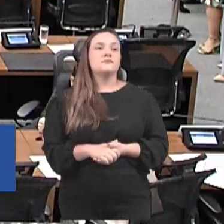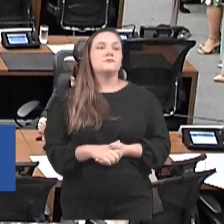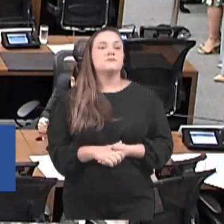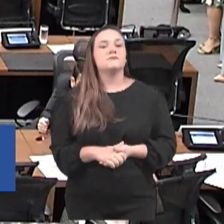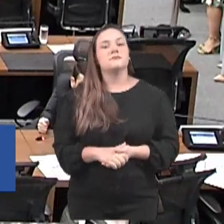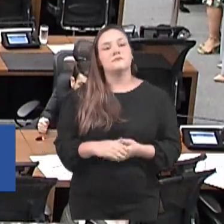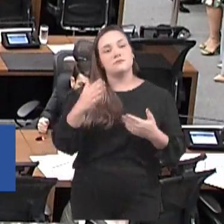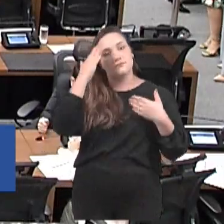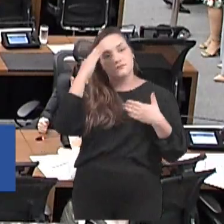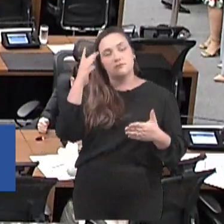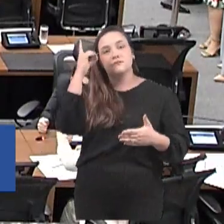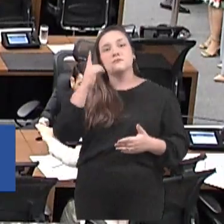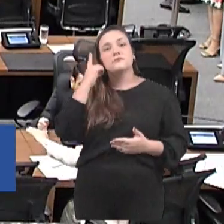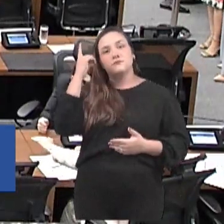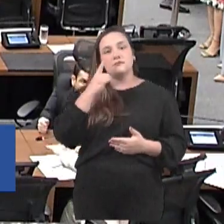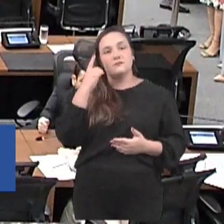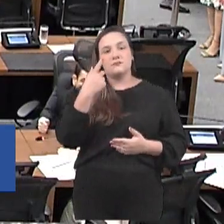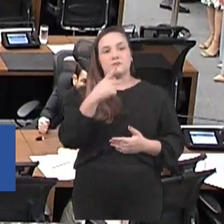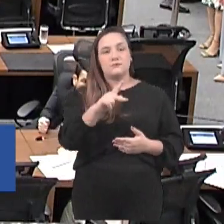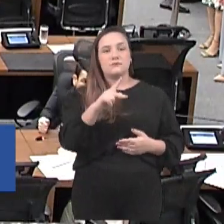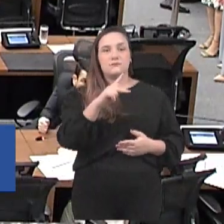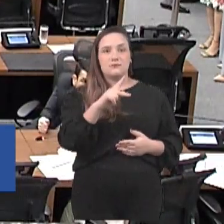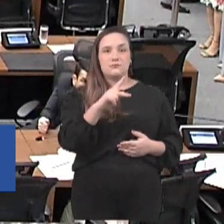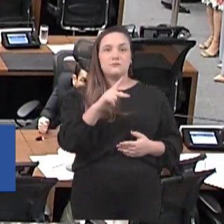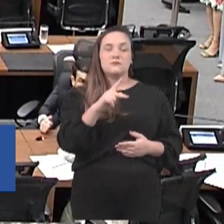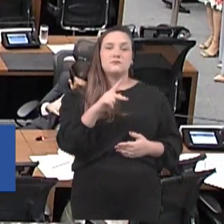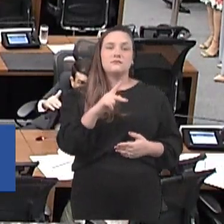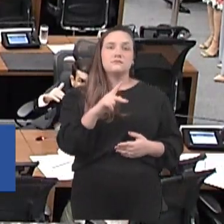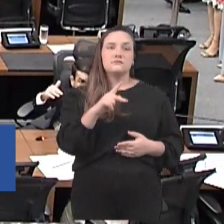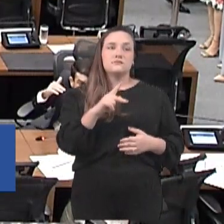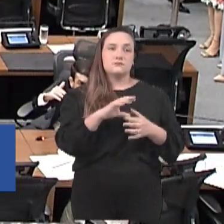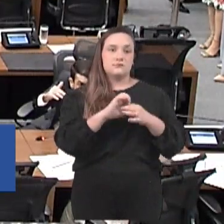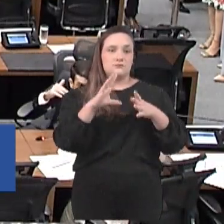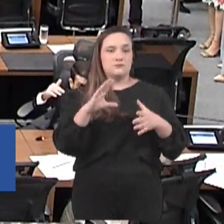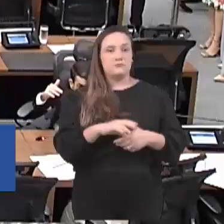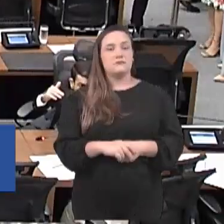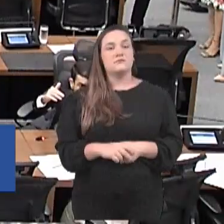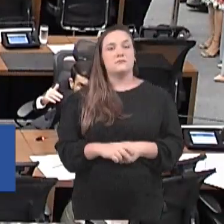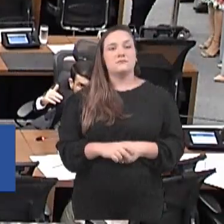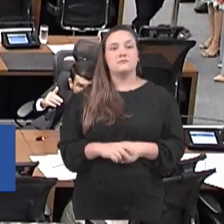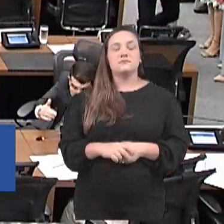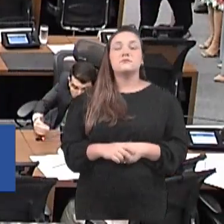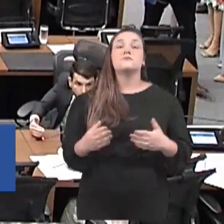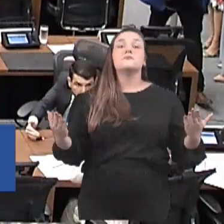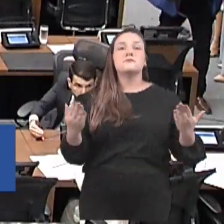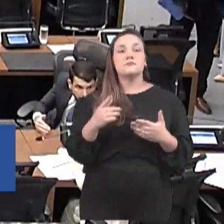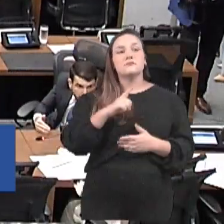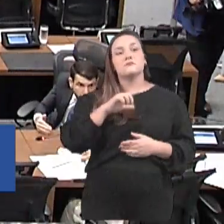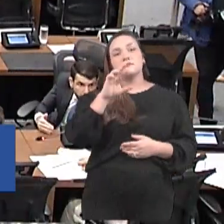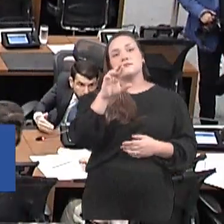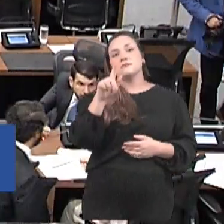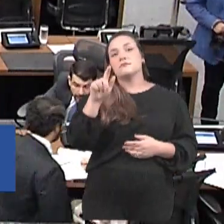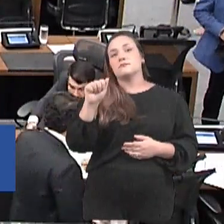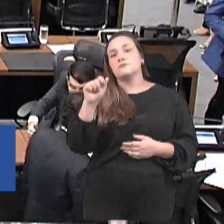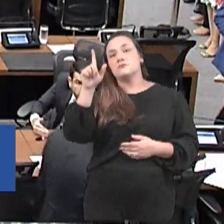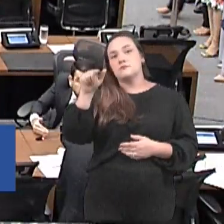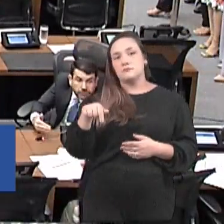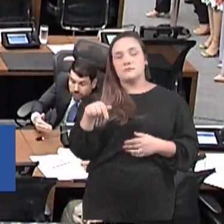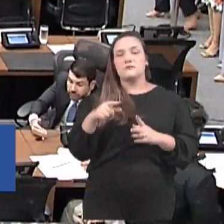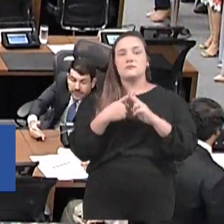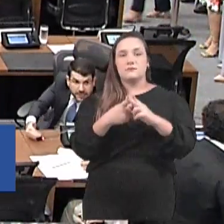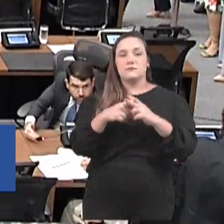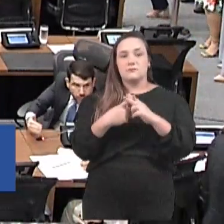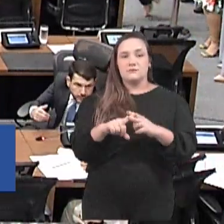Obrigado, deputado, pela parte. Sobre a revisão geral, agora que está aqui na Assembleia,